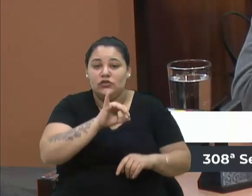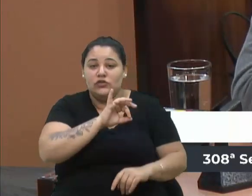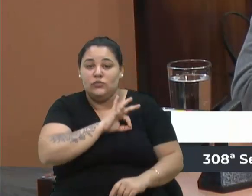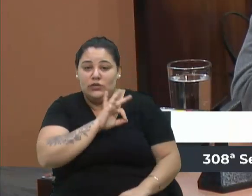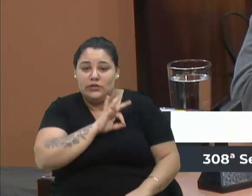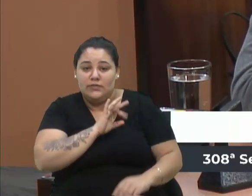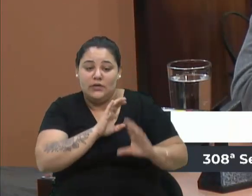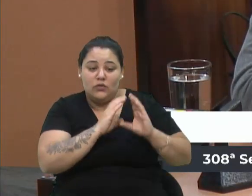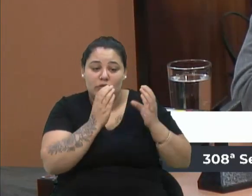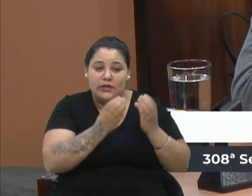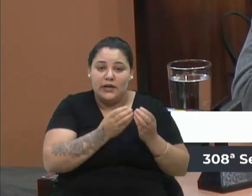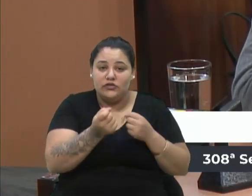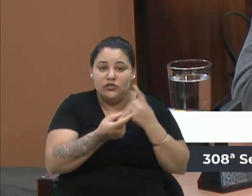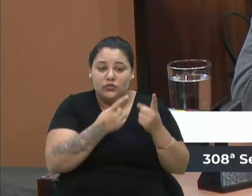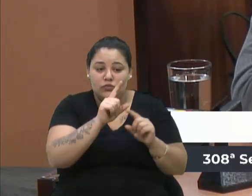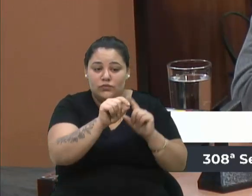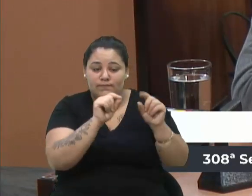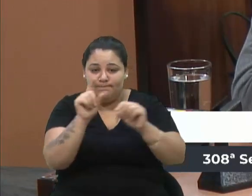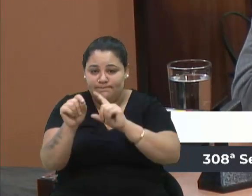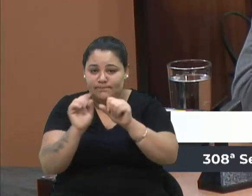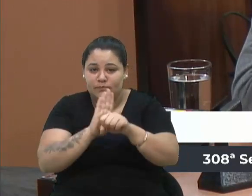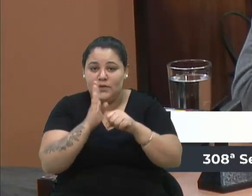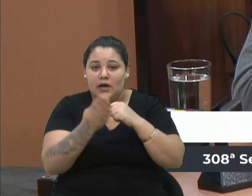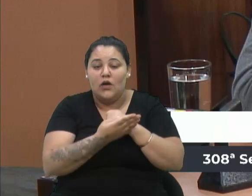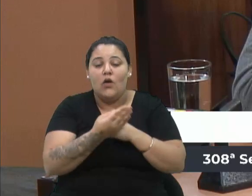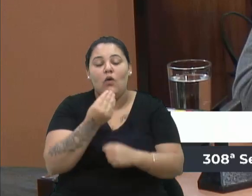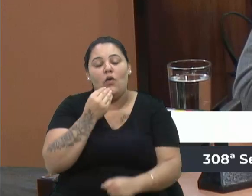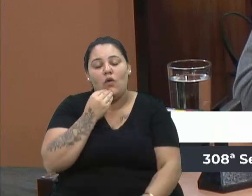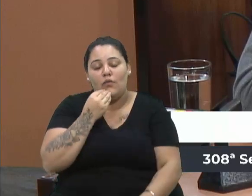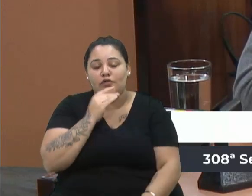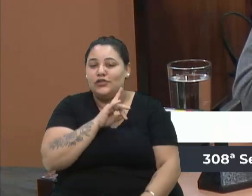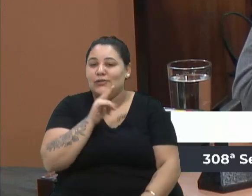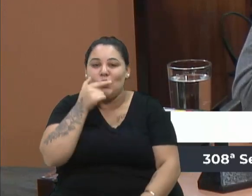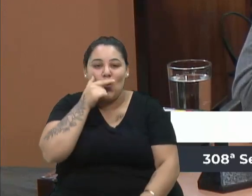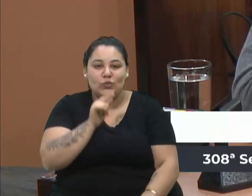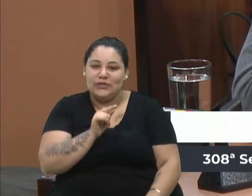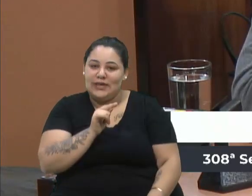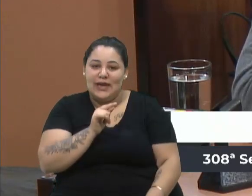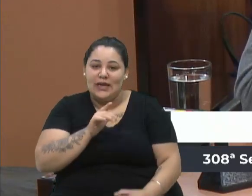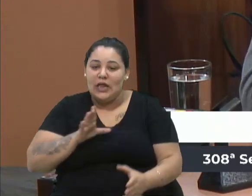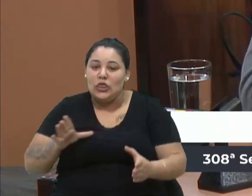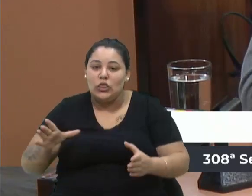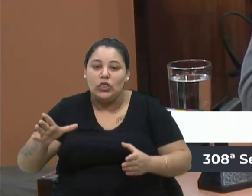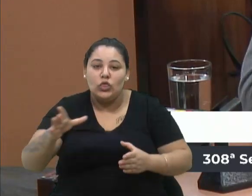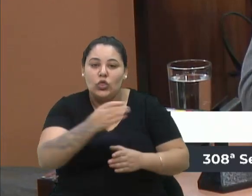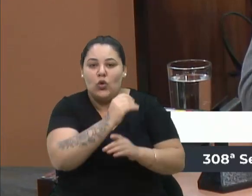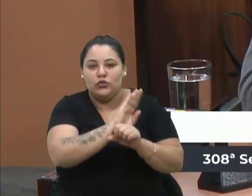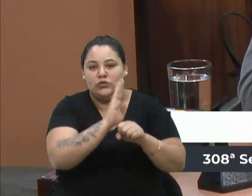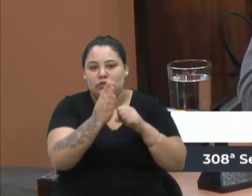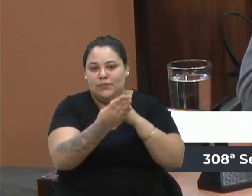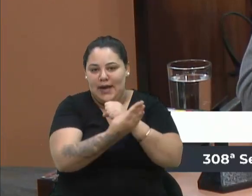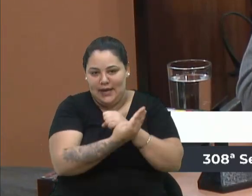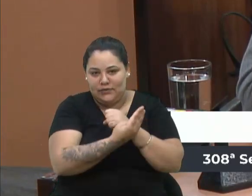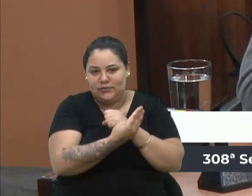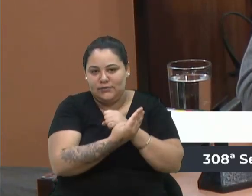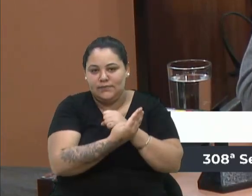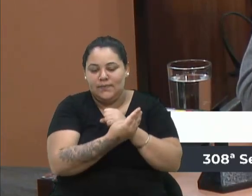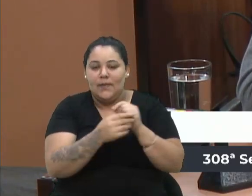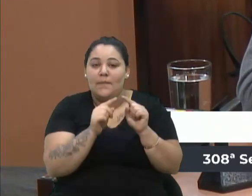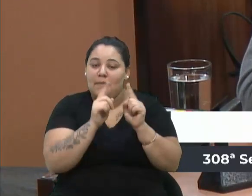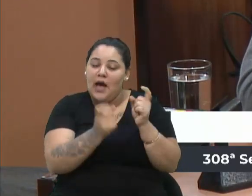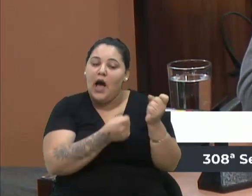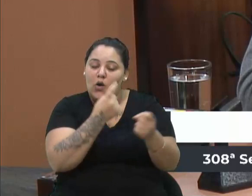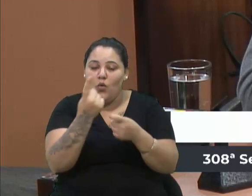alguns bairros elencados Claro que não dá para estender a todos os bairros e que seria o ideal né em virtude da falta de efetivo da falta de